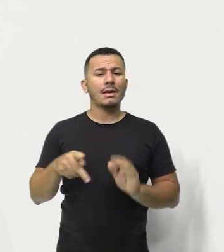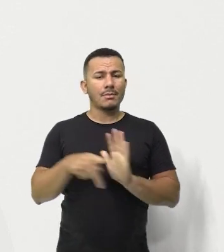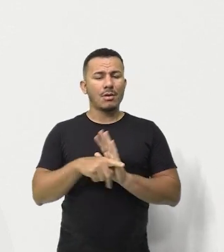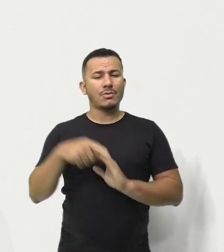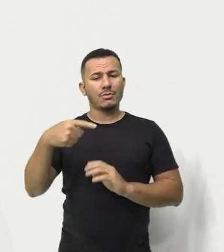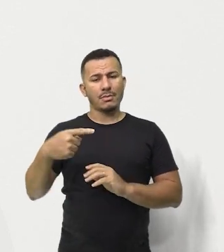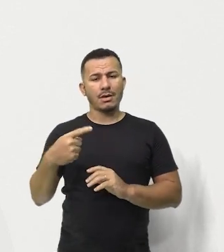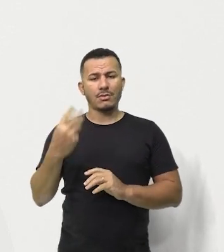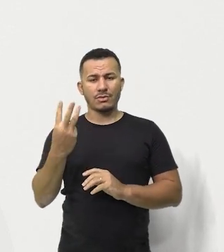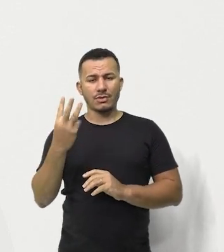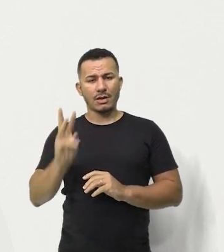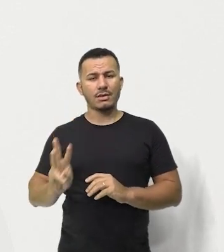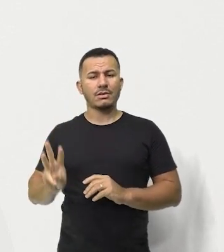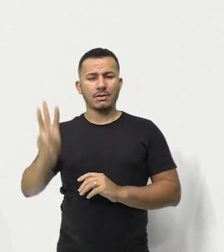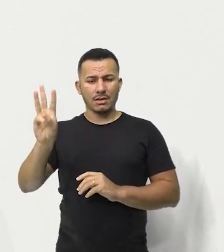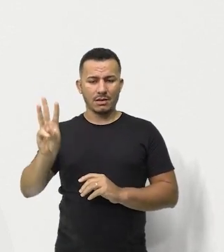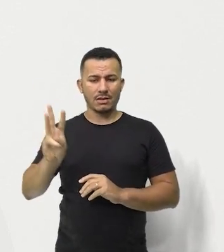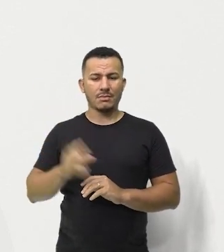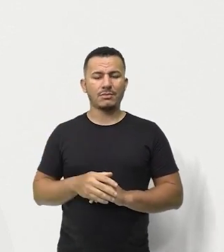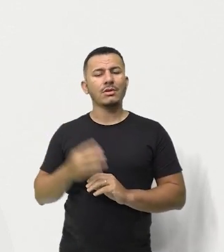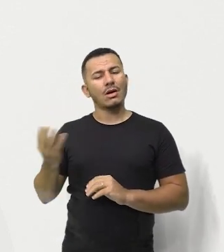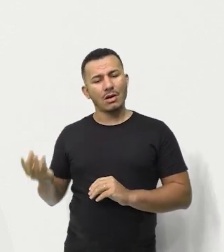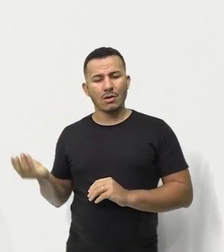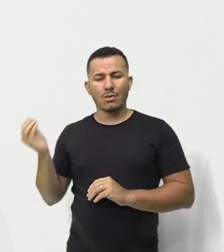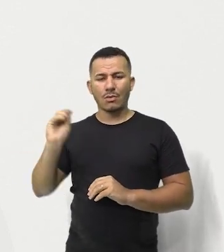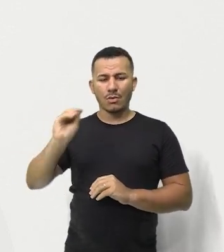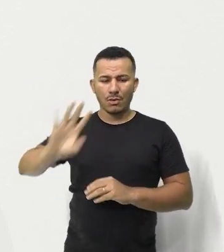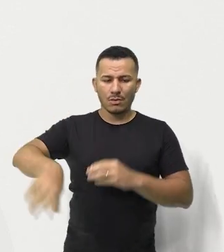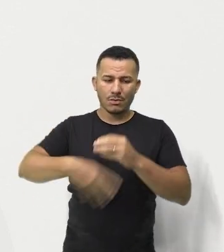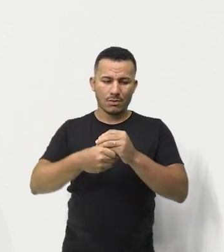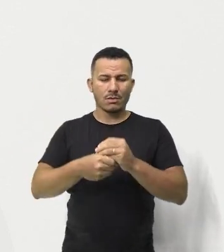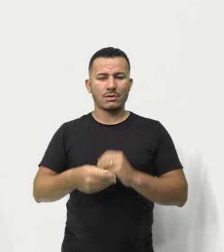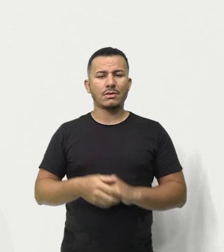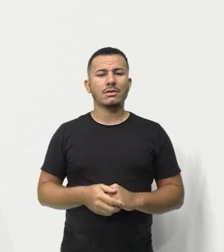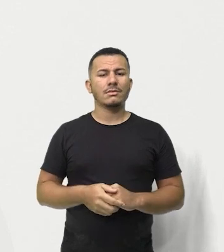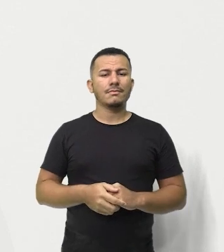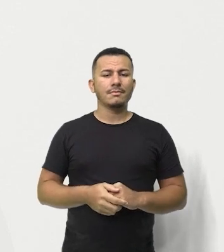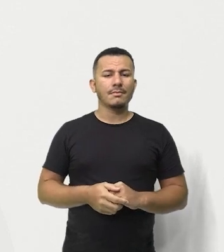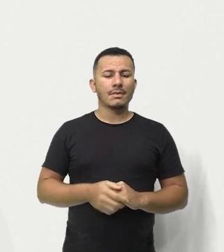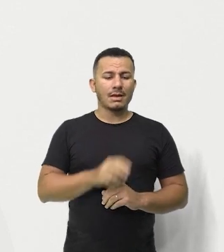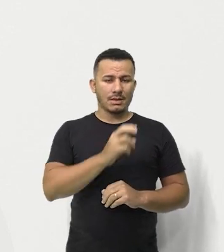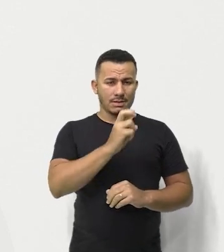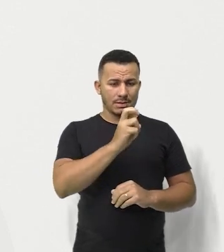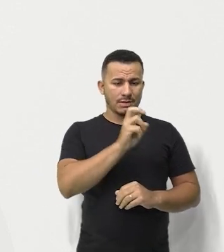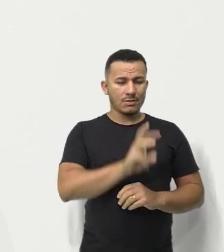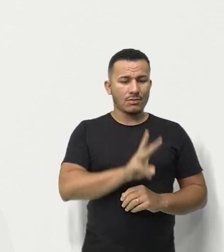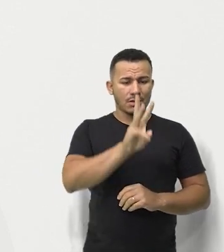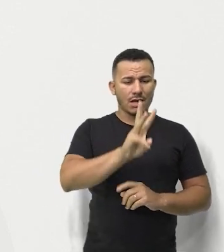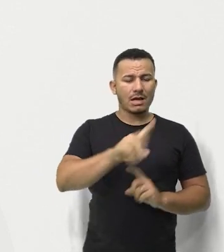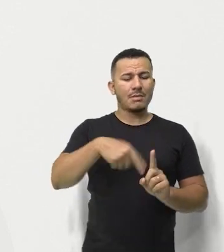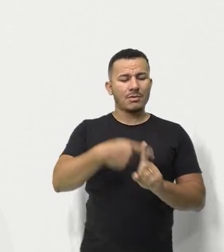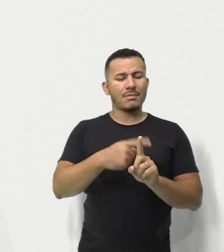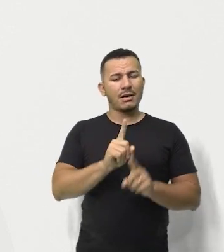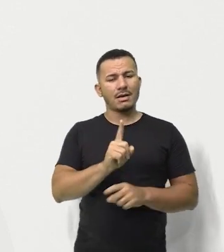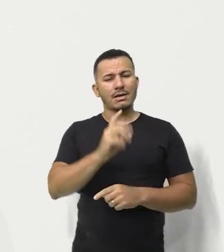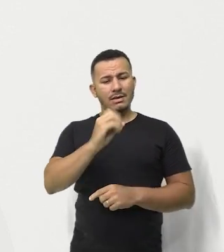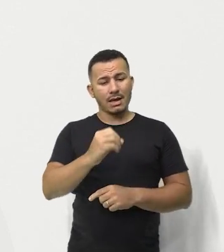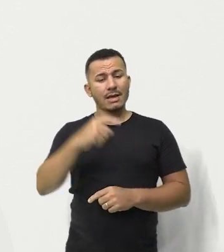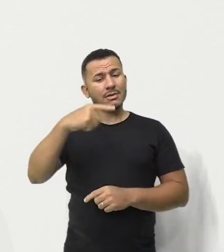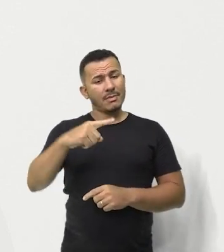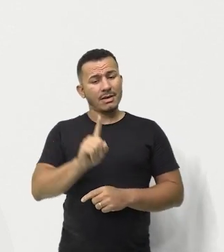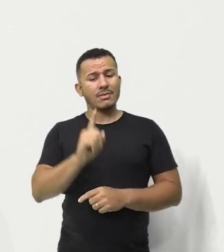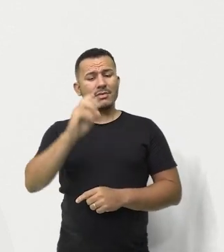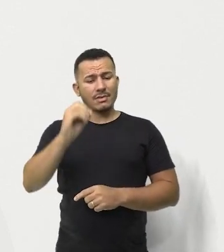positivo. Então, portanto, o simétrico dele é menos 3W. Então, vamos acrescentar